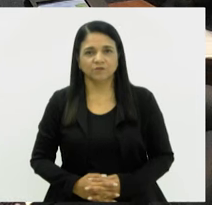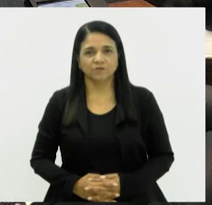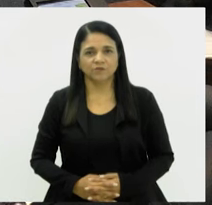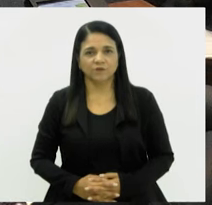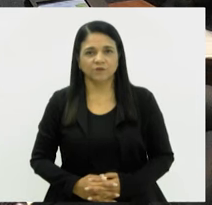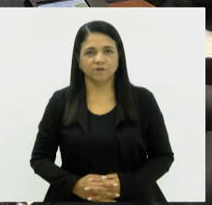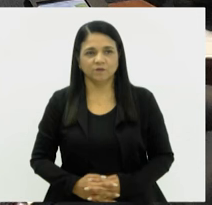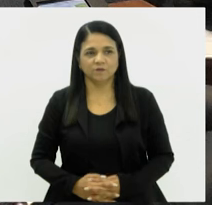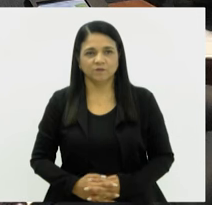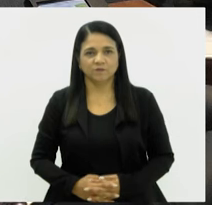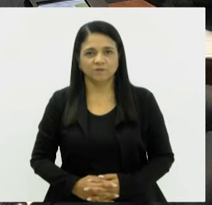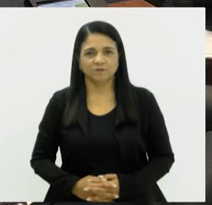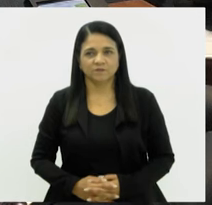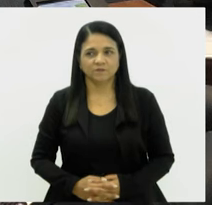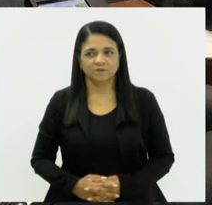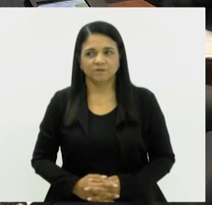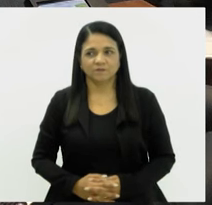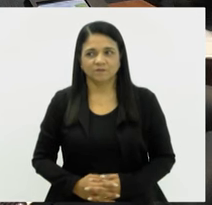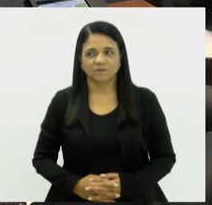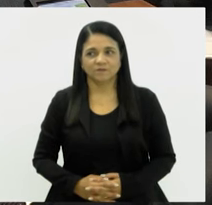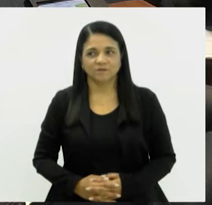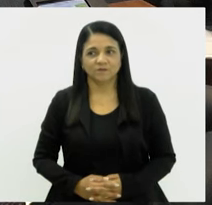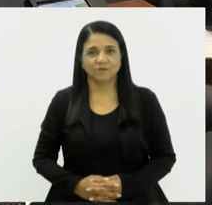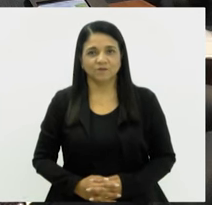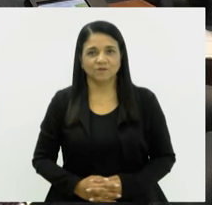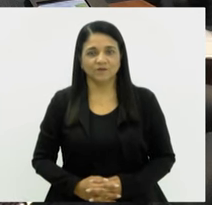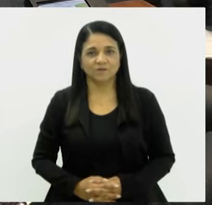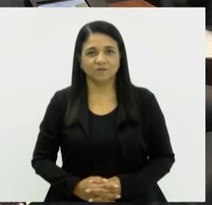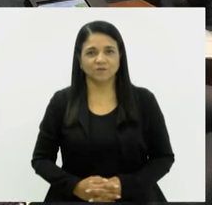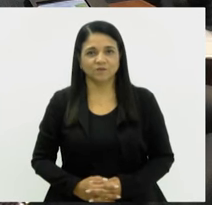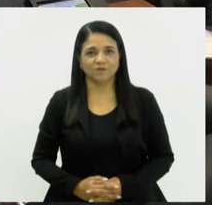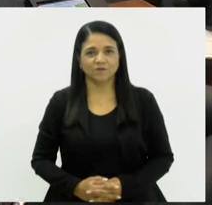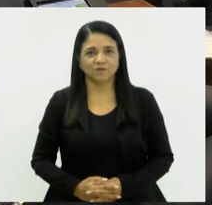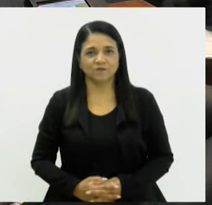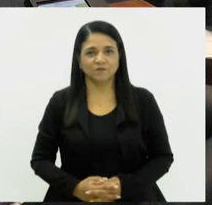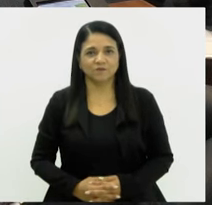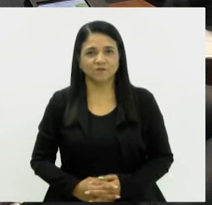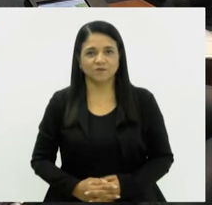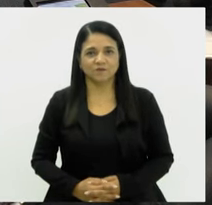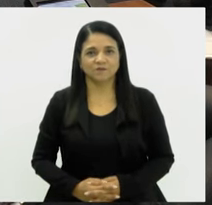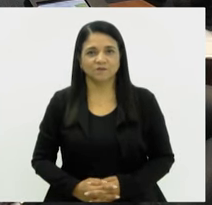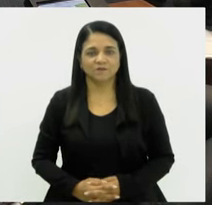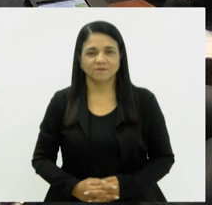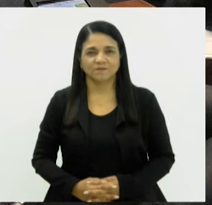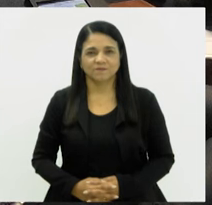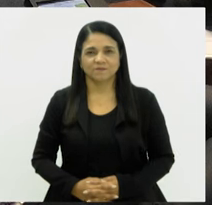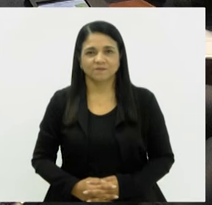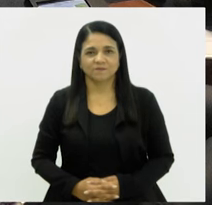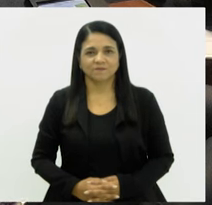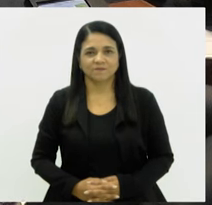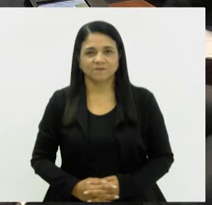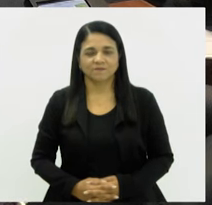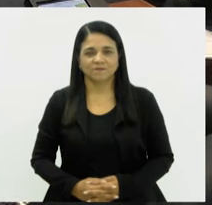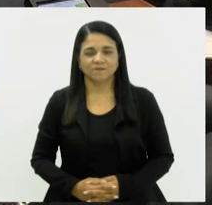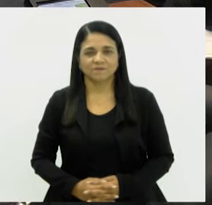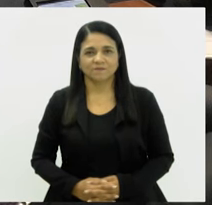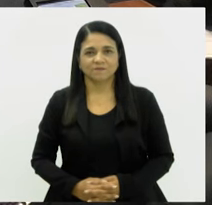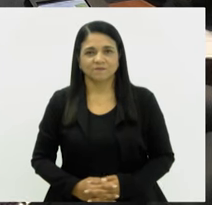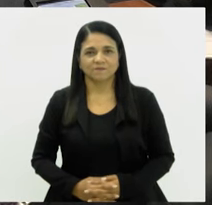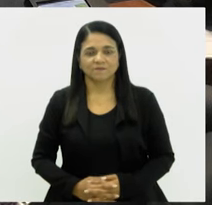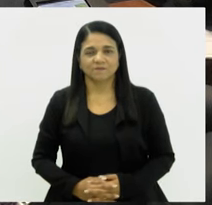pedindo, não tem jeito. É ela que toca a defesa protocolar. Só se não tem outra pessoa para tocar.